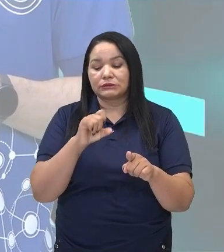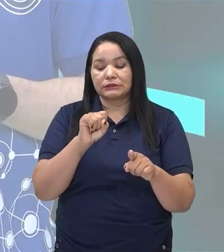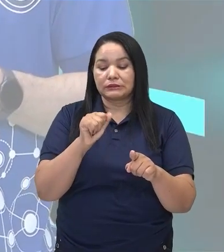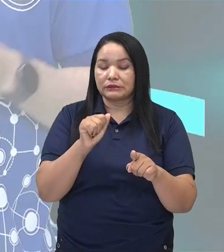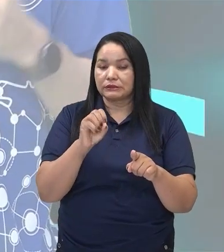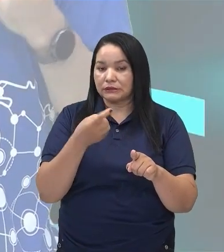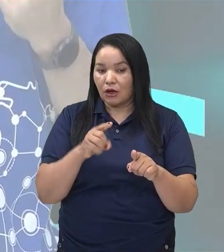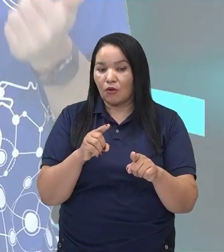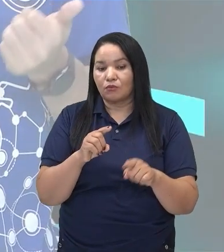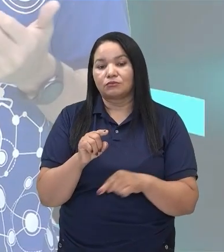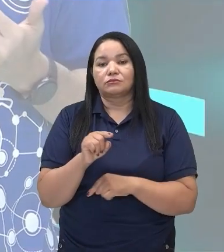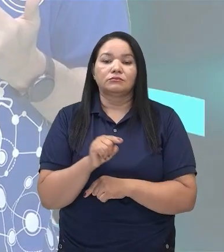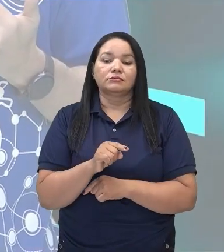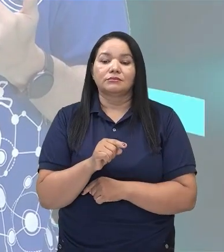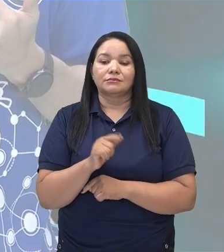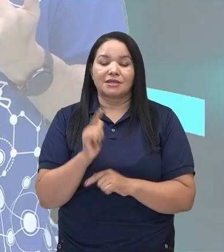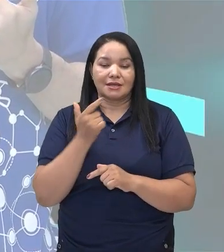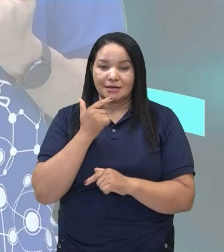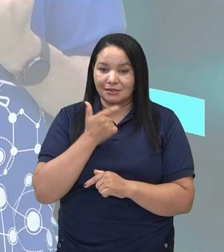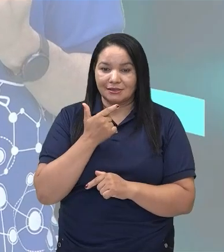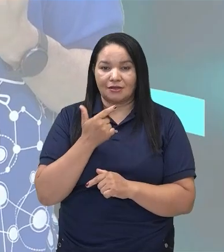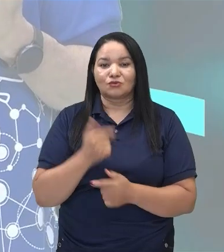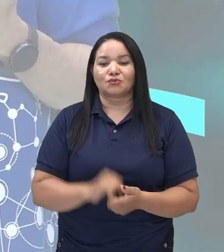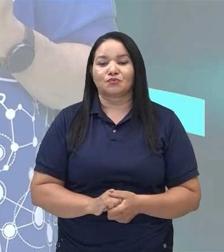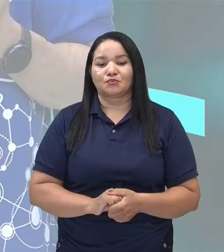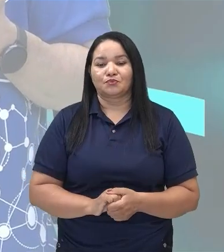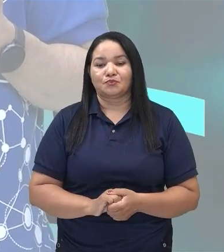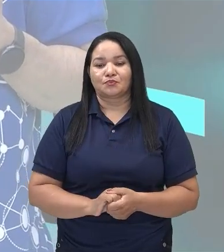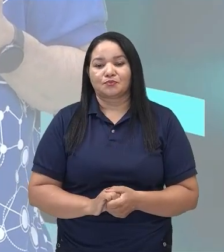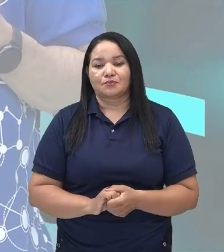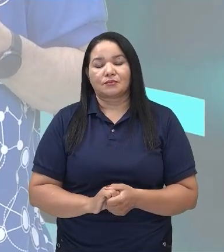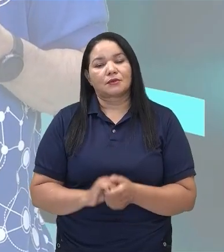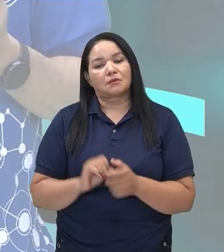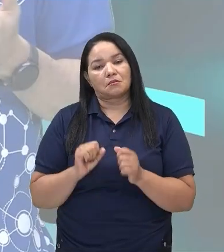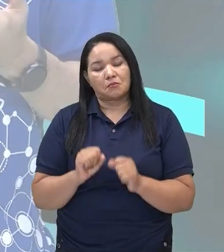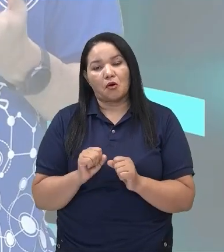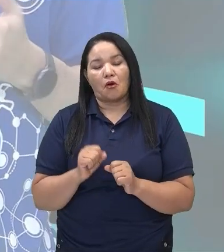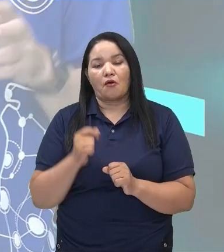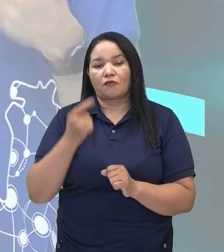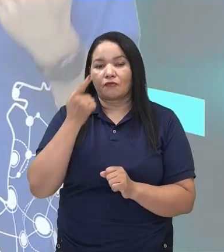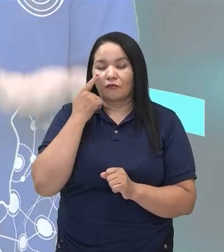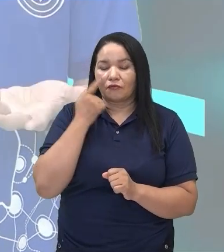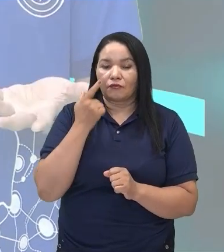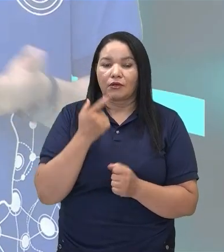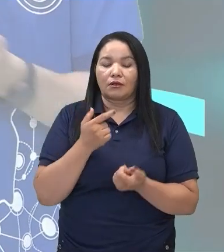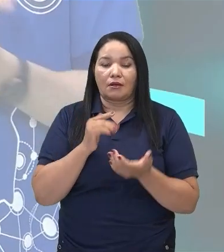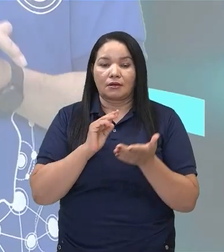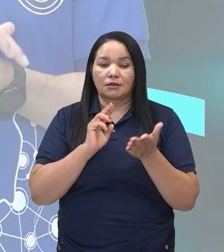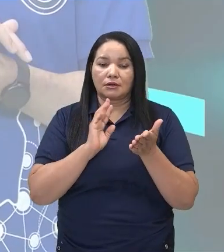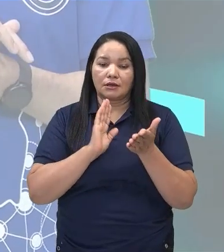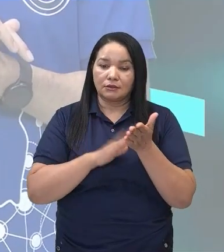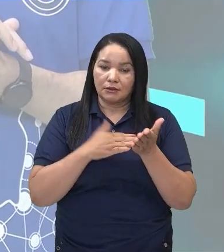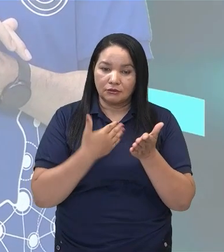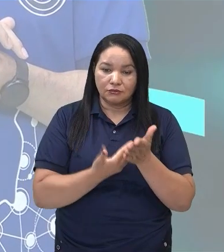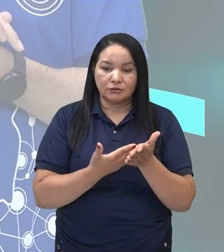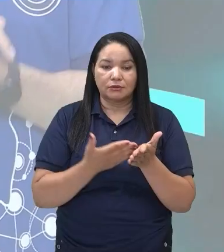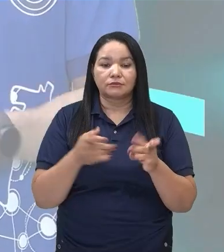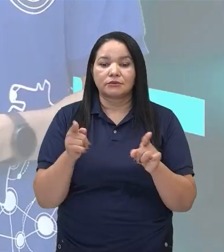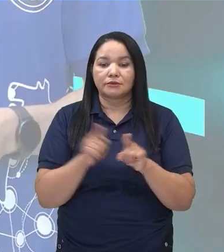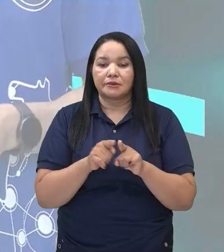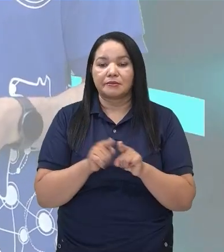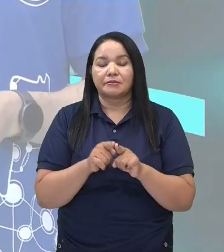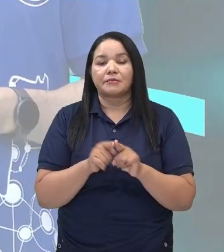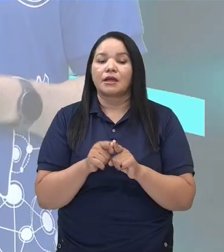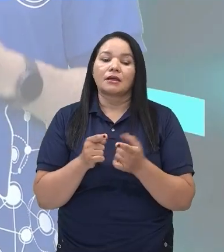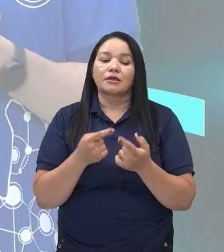verbo to be está sendo utilizado com a tradução de ser ou estar, claro que devidamente conjugado,